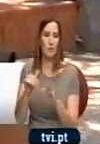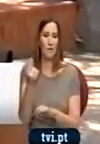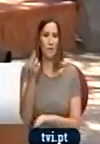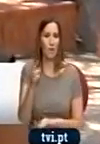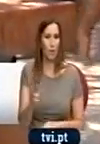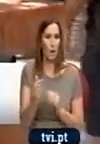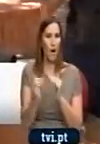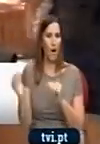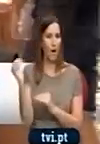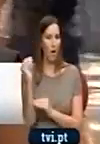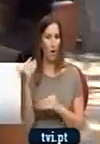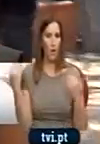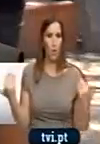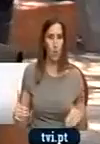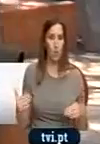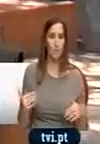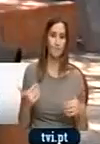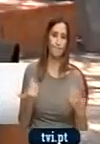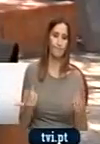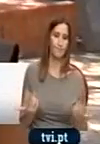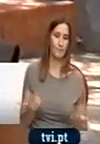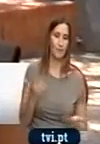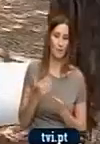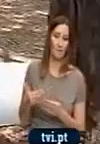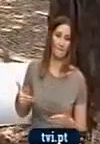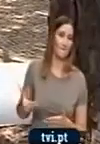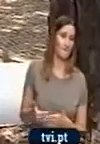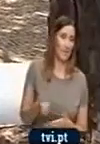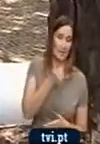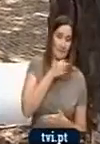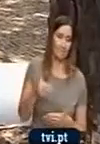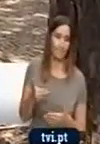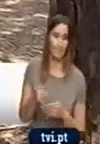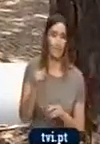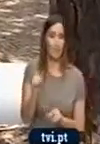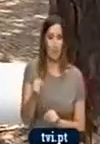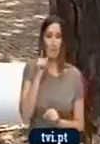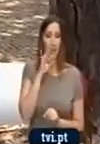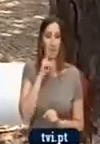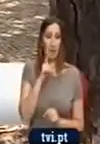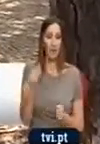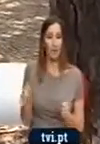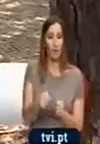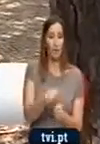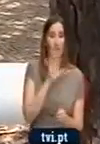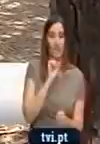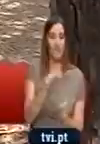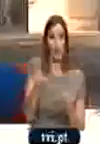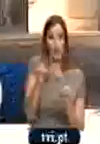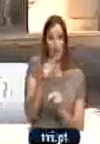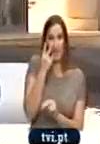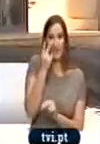estavam bem altos e a gente acabou fechando só em cima da hora. Também os pais que acompanham os filhos nesta nova